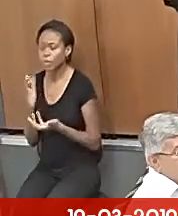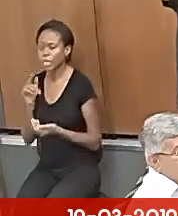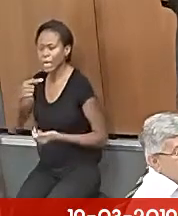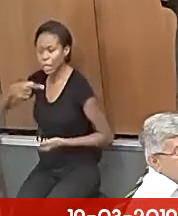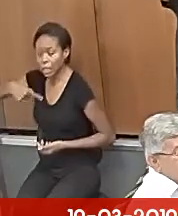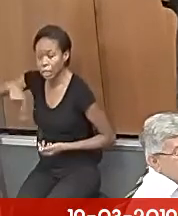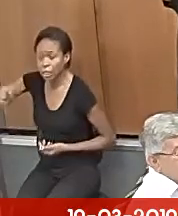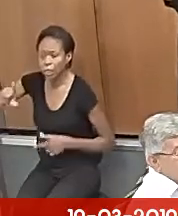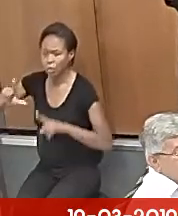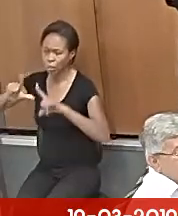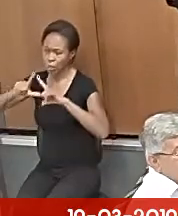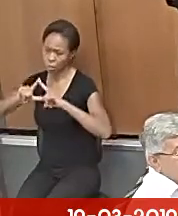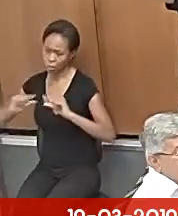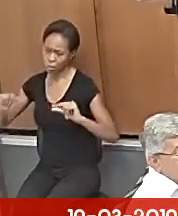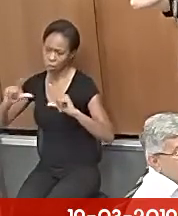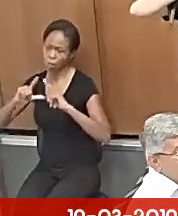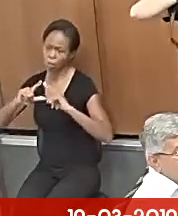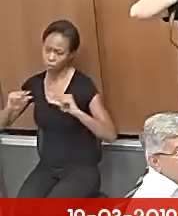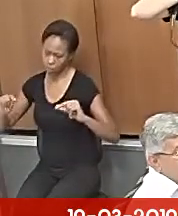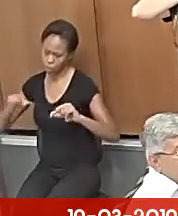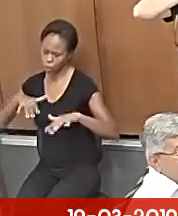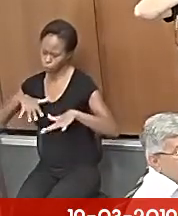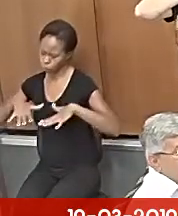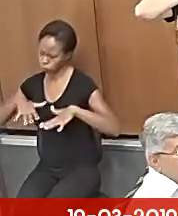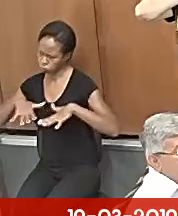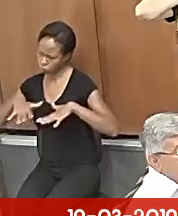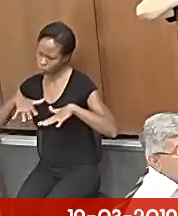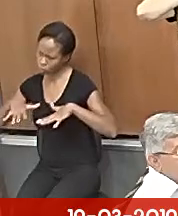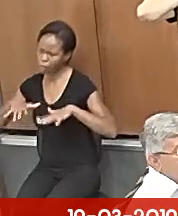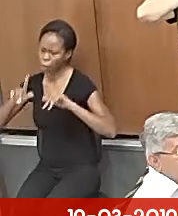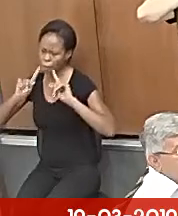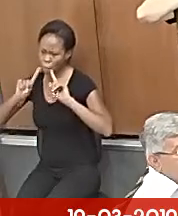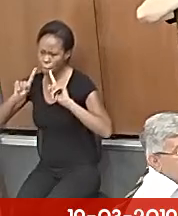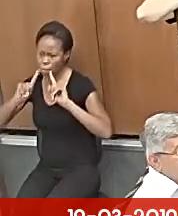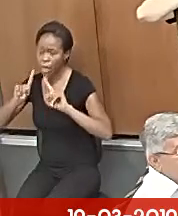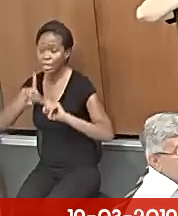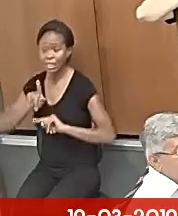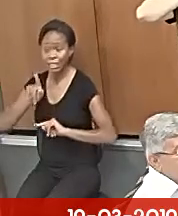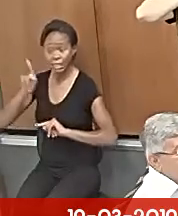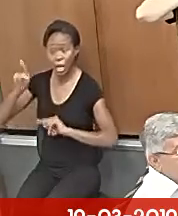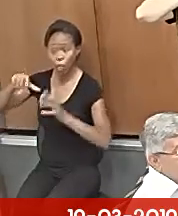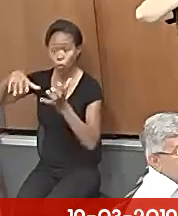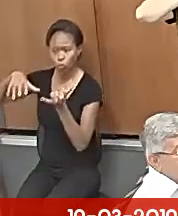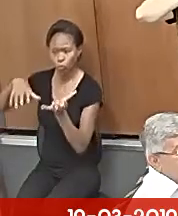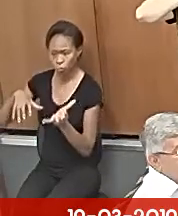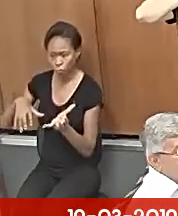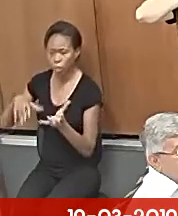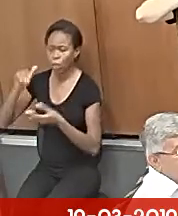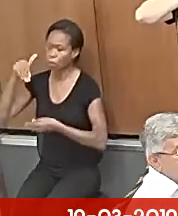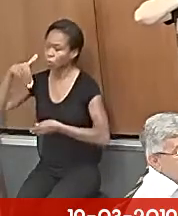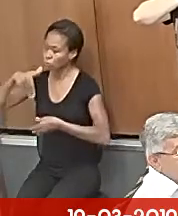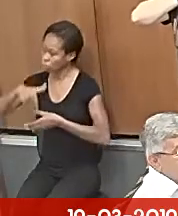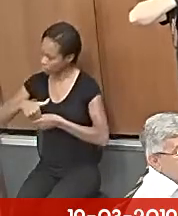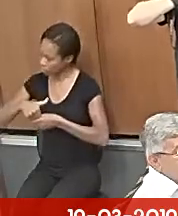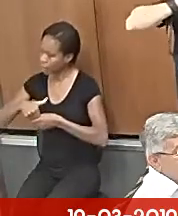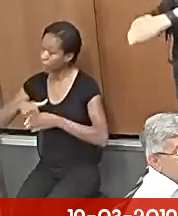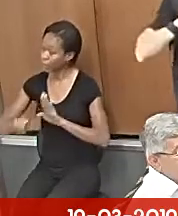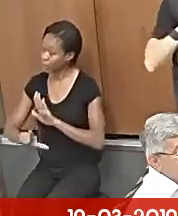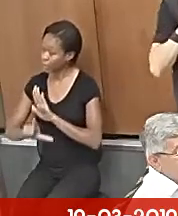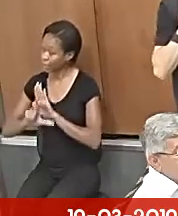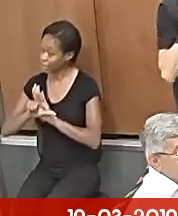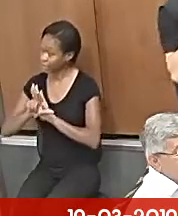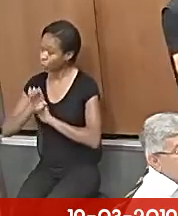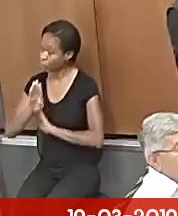com esse movimento com as nossas intenções para que seja feita uma votação no congresso em requerimento da lei do